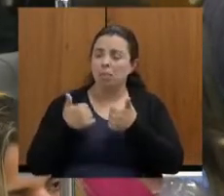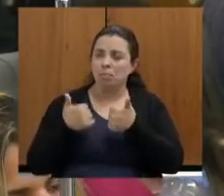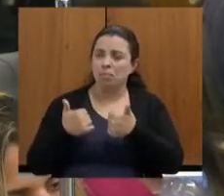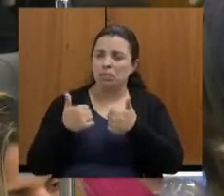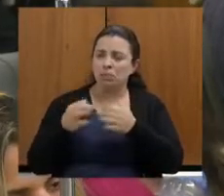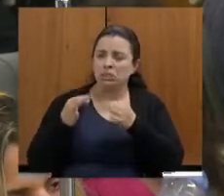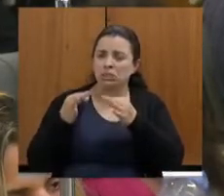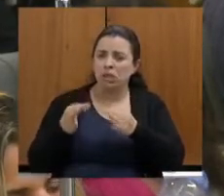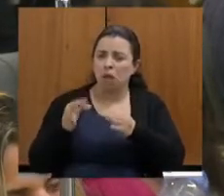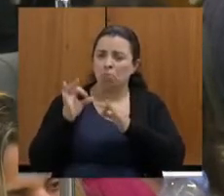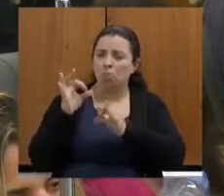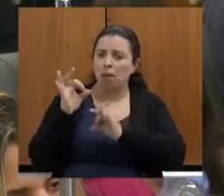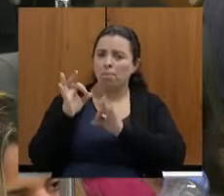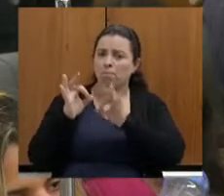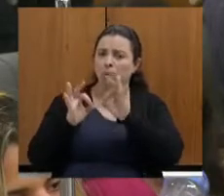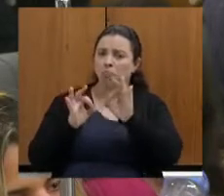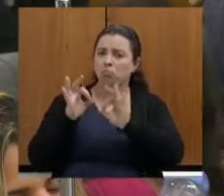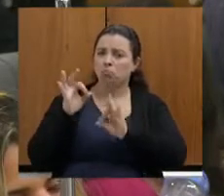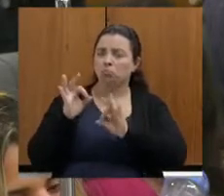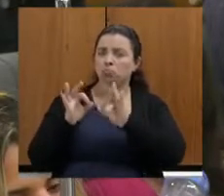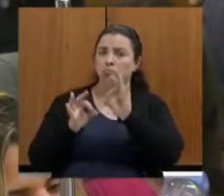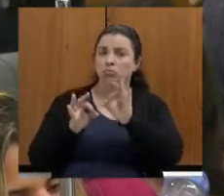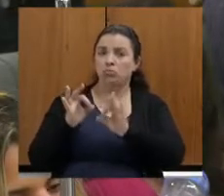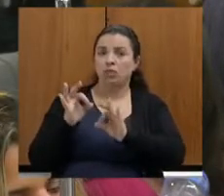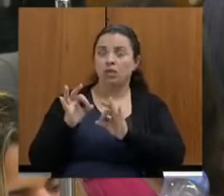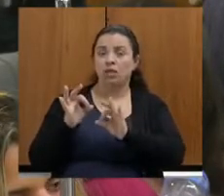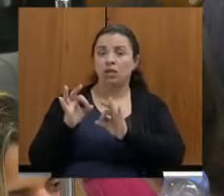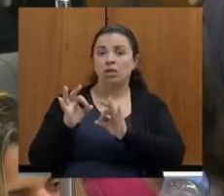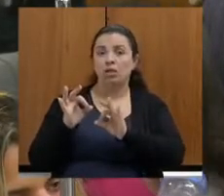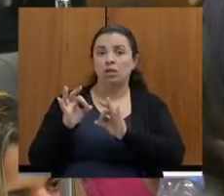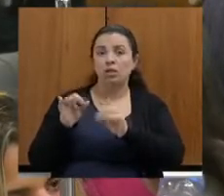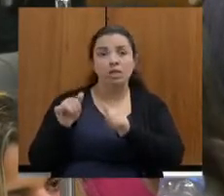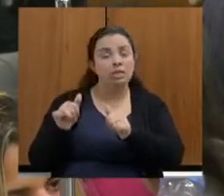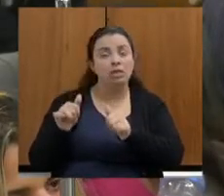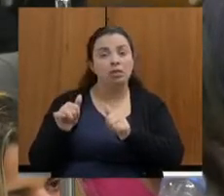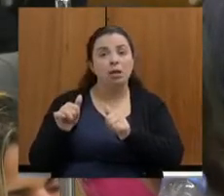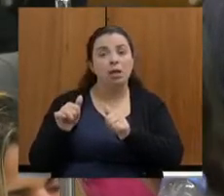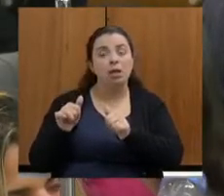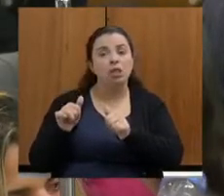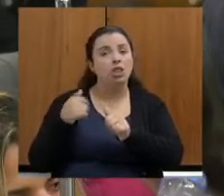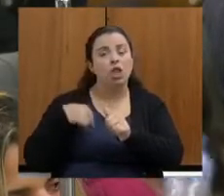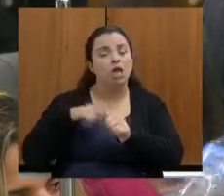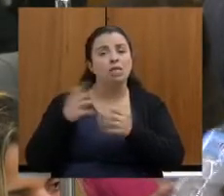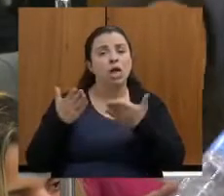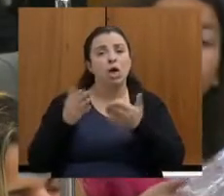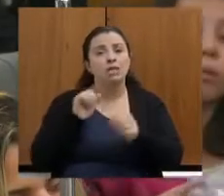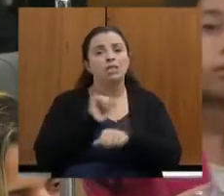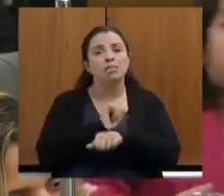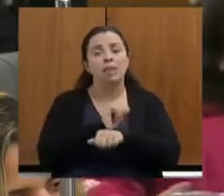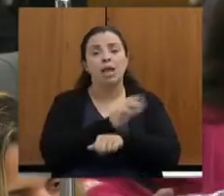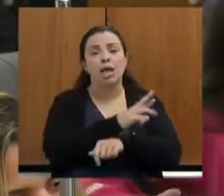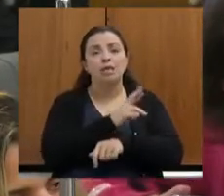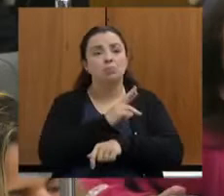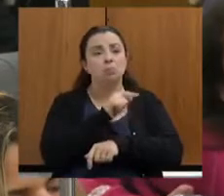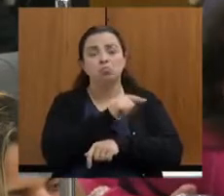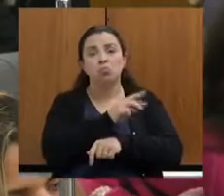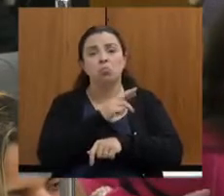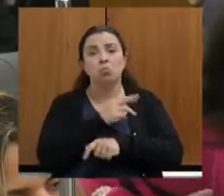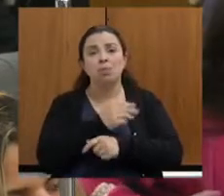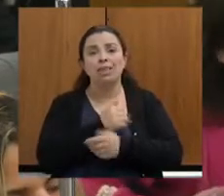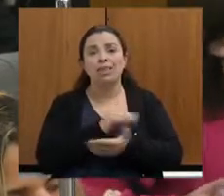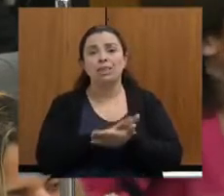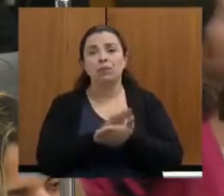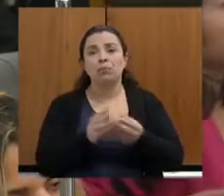tão bem organizado que nós agora estou esperando é resposta EA resposta não sai